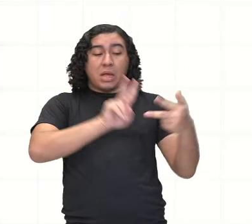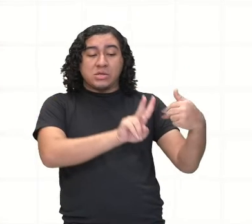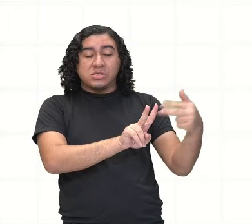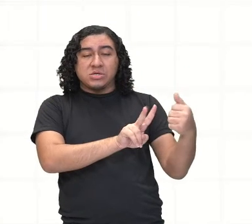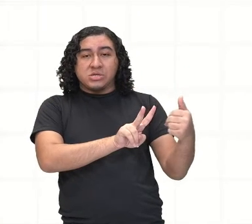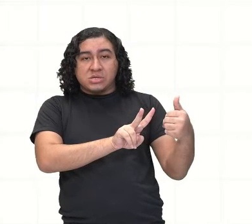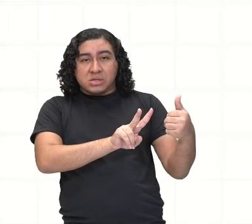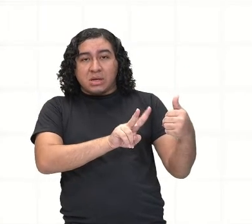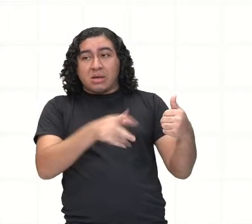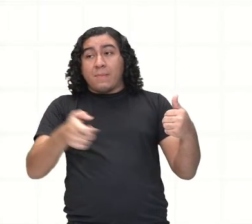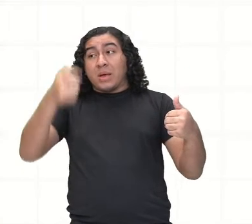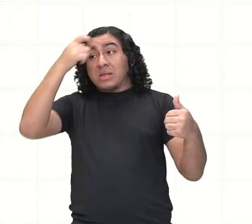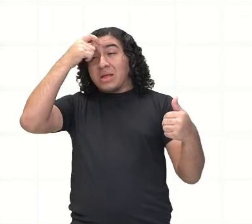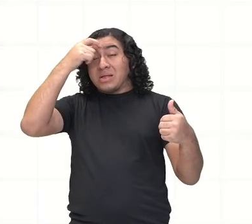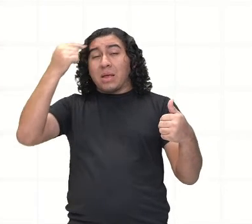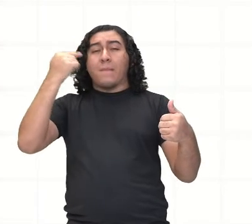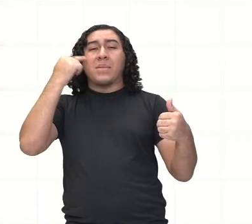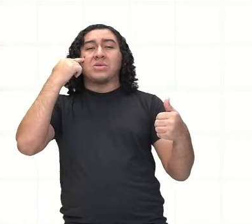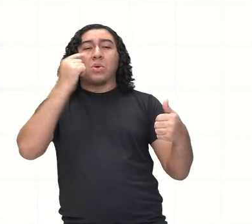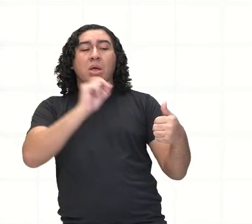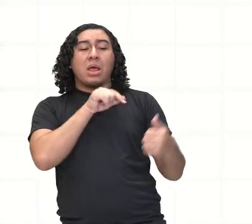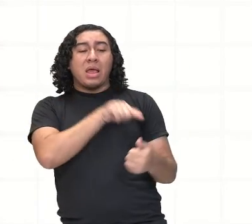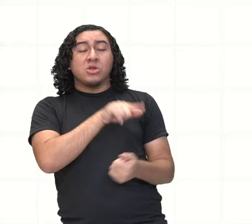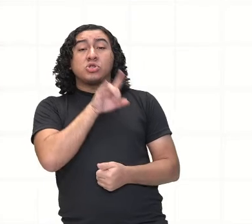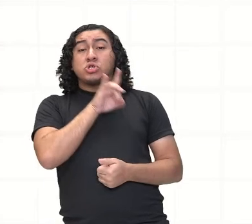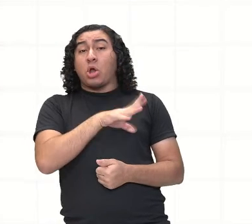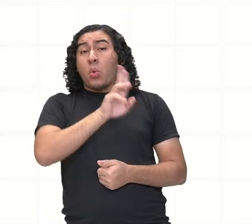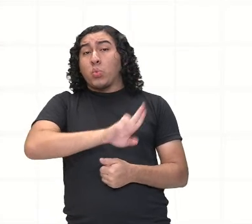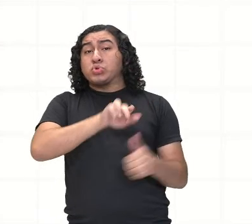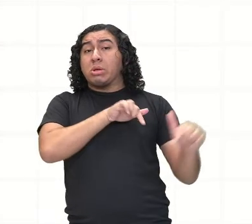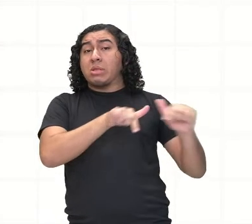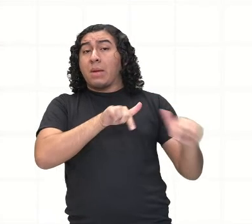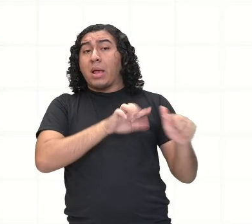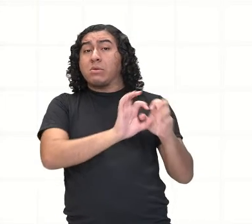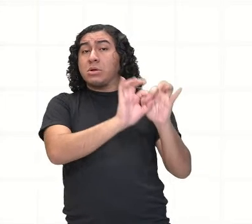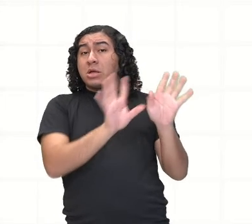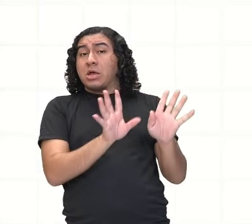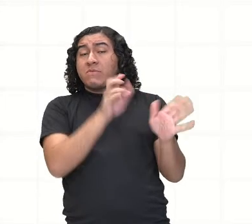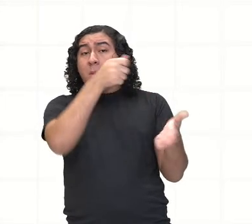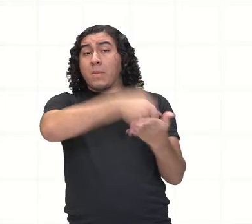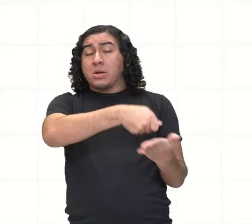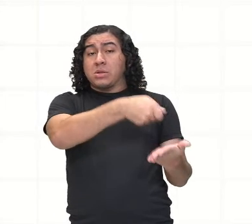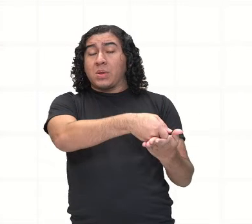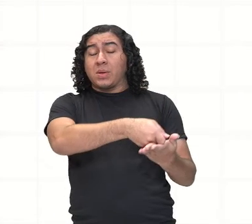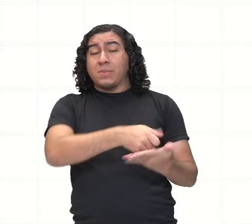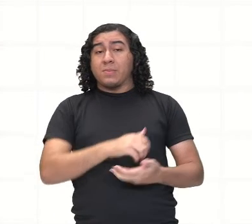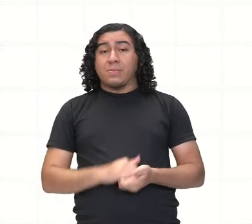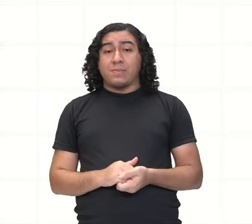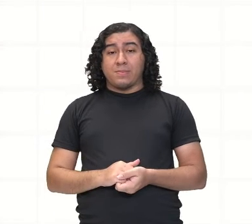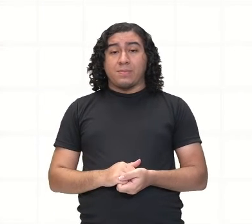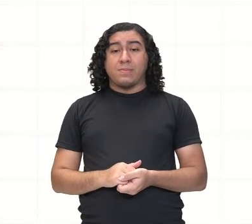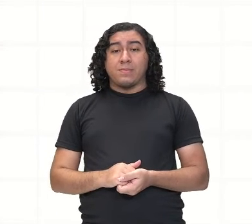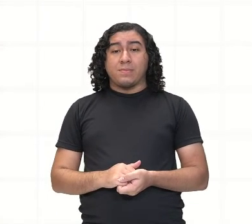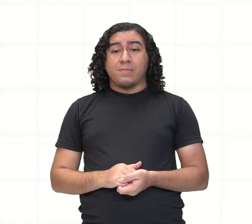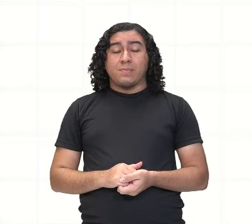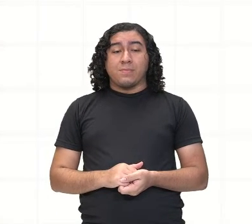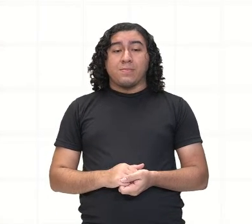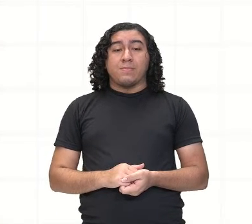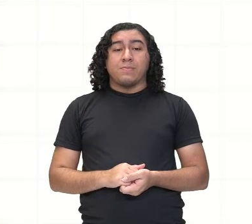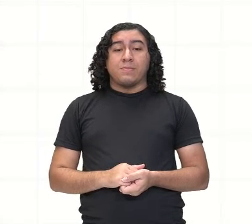frequentemente os considerava como uma força de trabalho disponível para a exploração. Isso levou